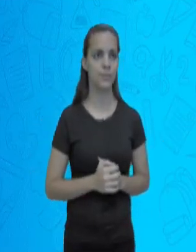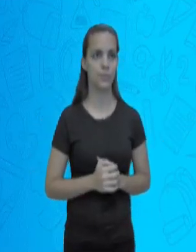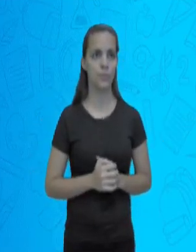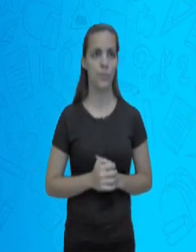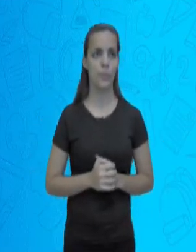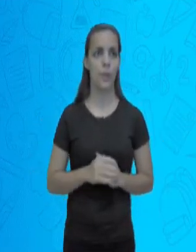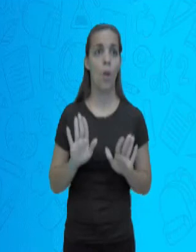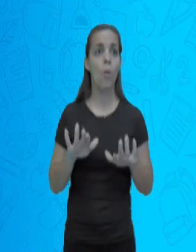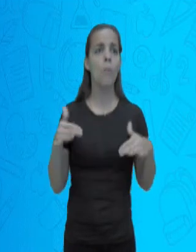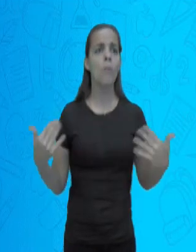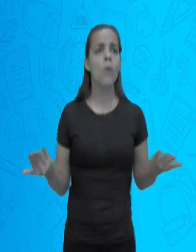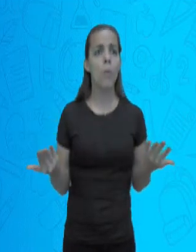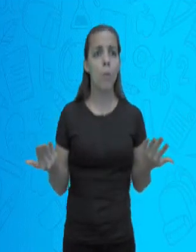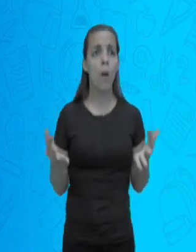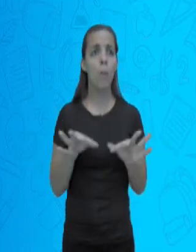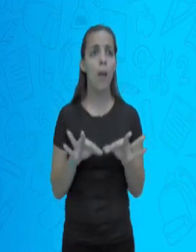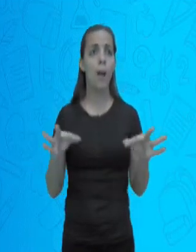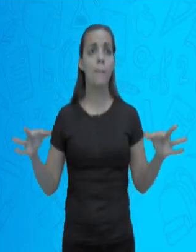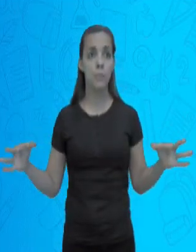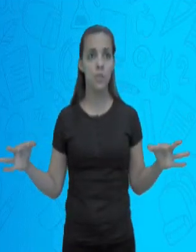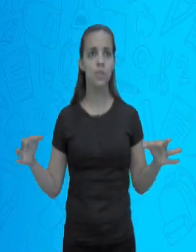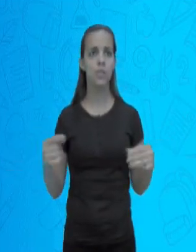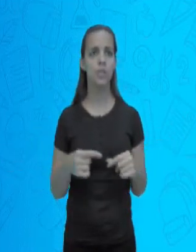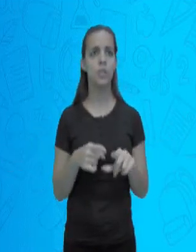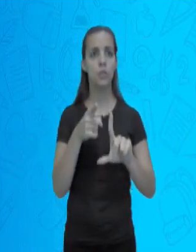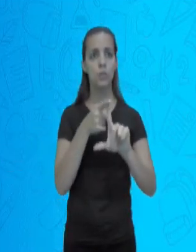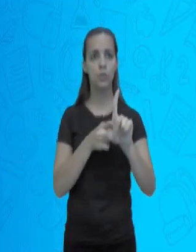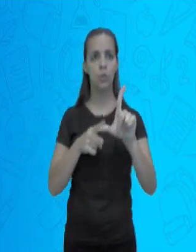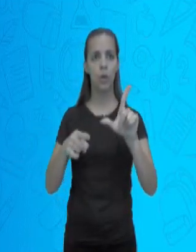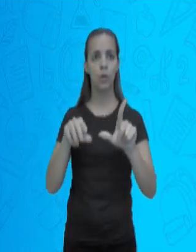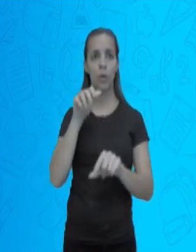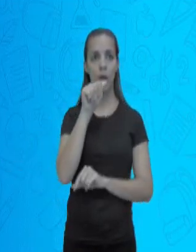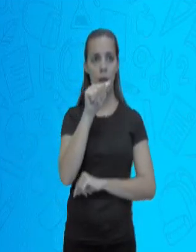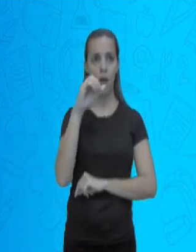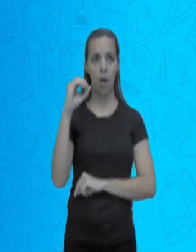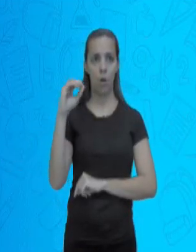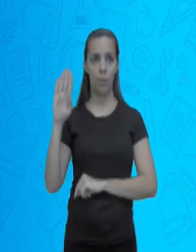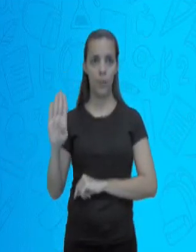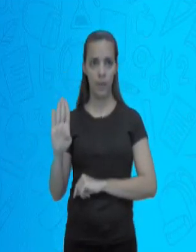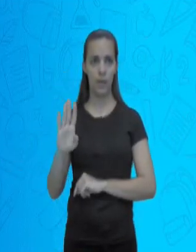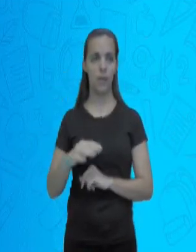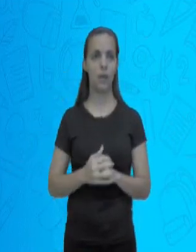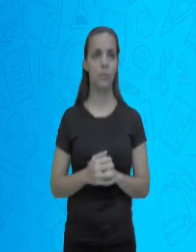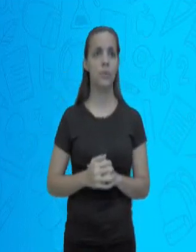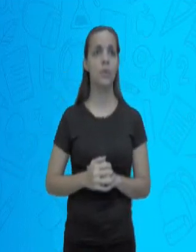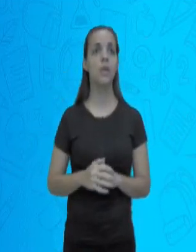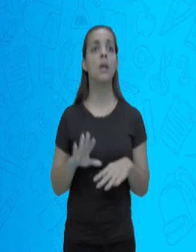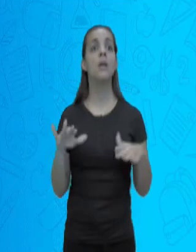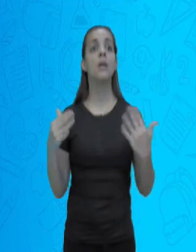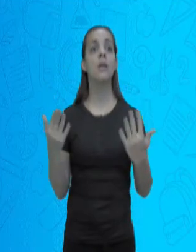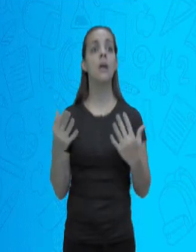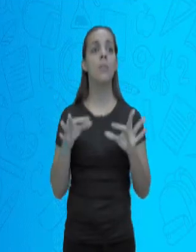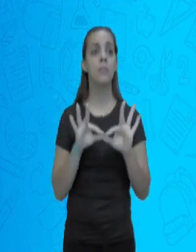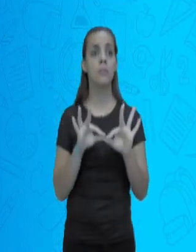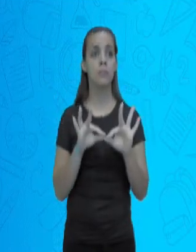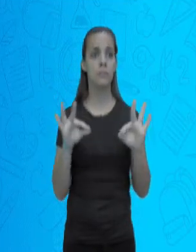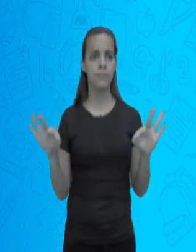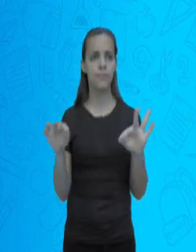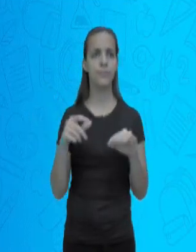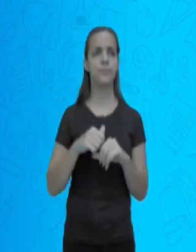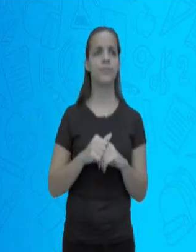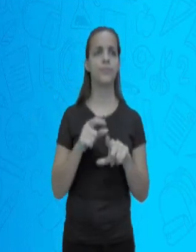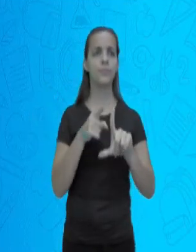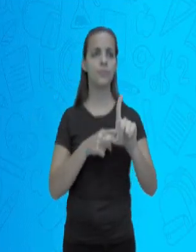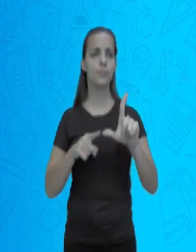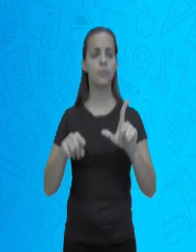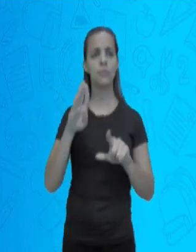Então, qual é a medida do ângulo AOB? E a medida do ângulo BOC? Então,